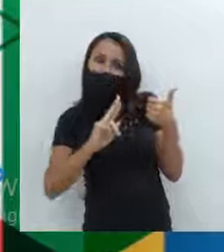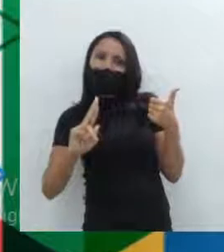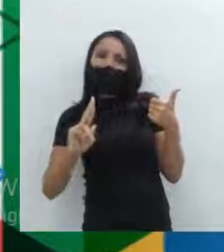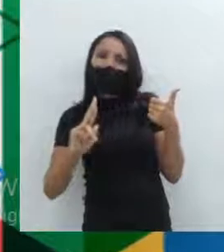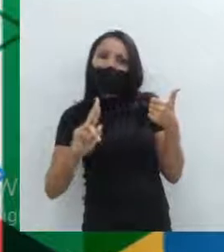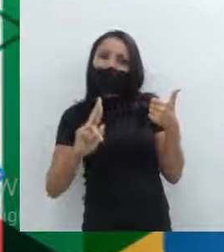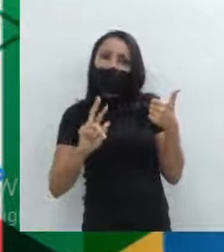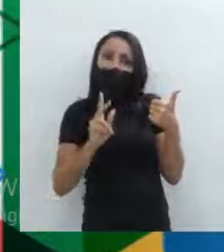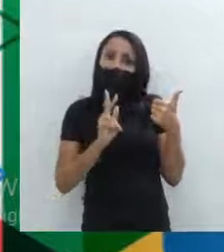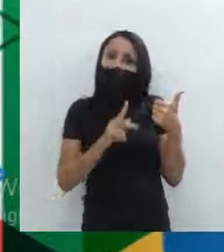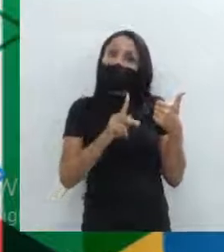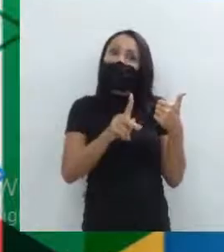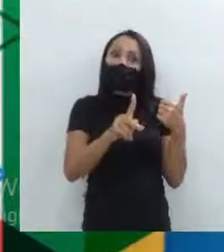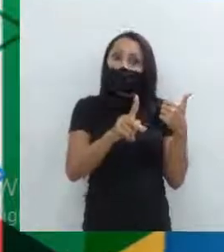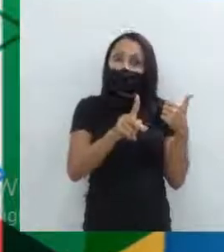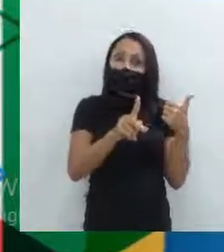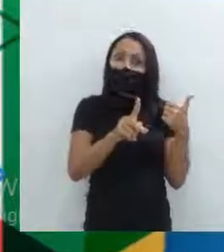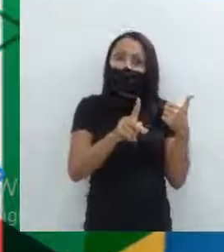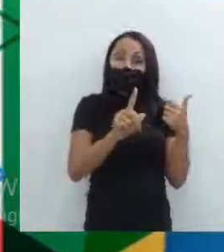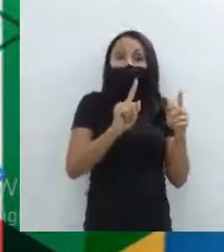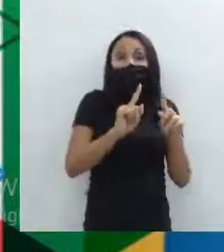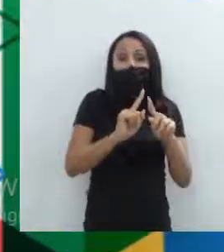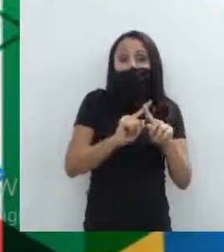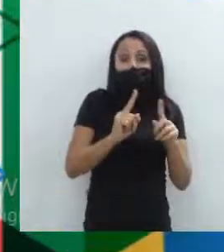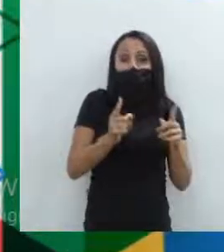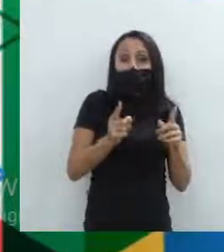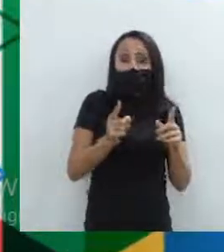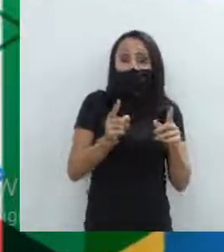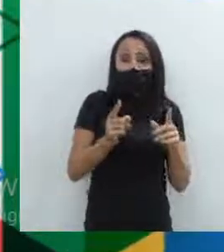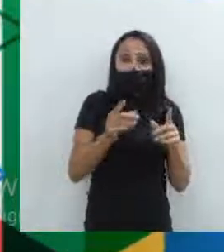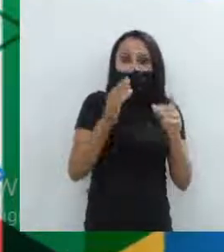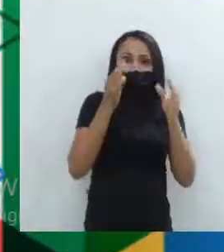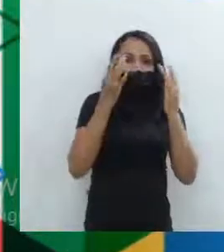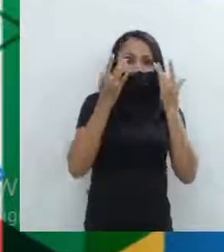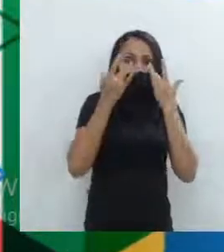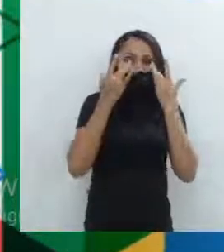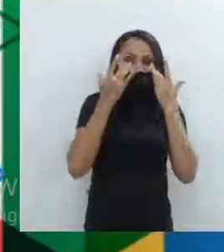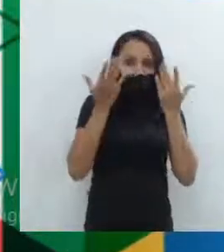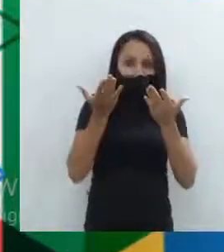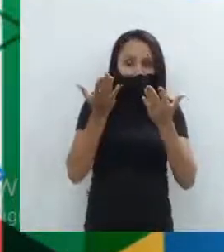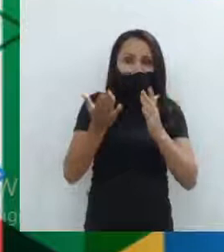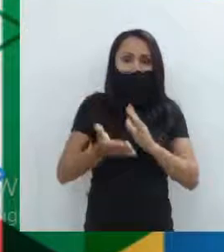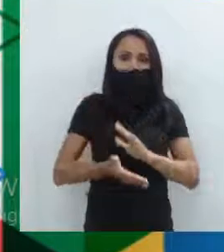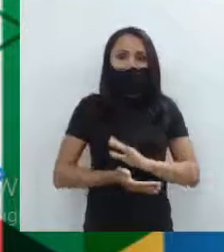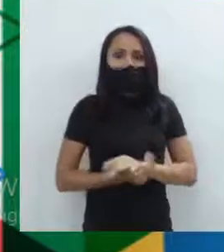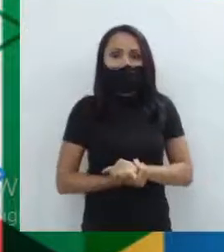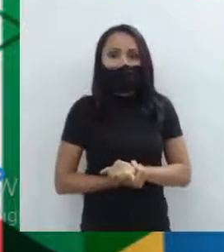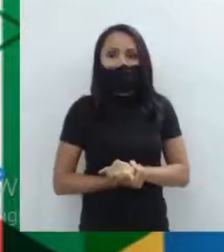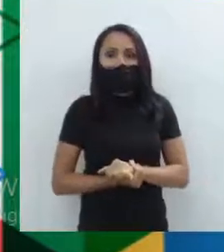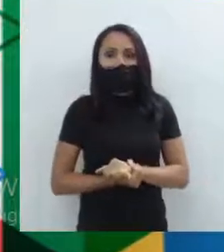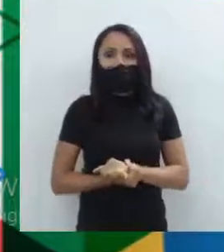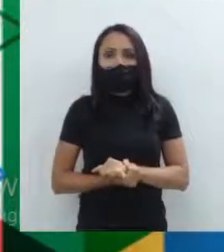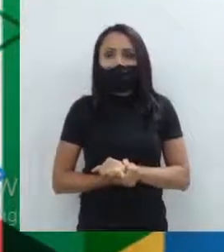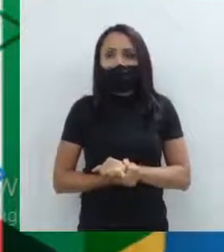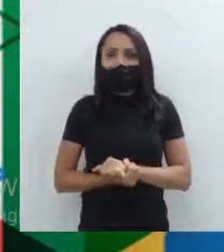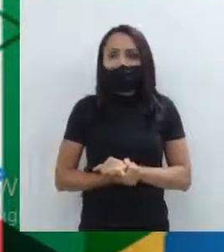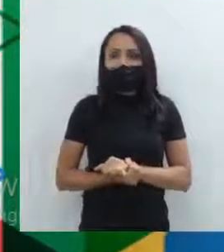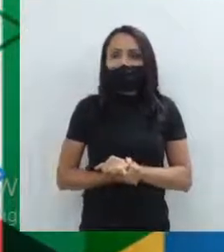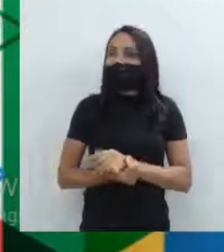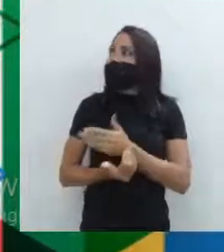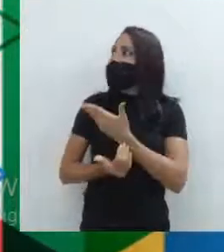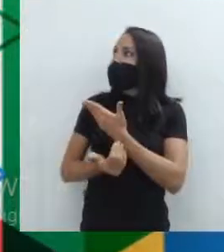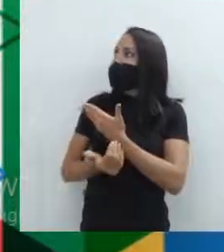se aproximar da religião. Porém, preste atenção nessa frase que está aí no slide. Olha aí para o slide.